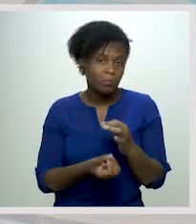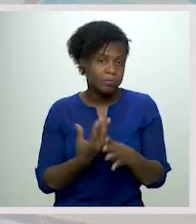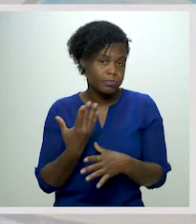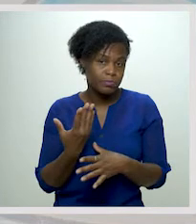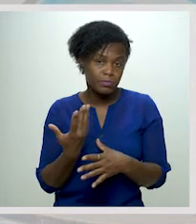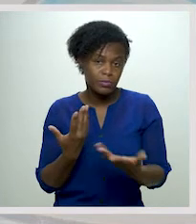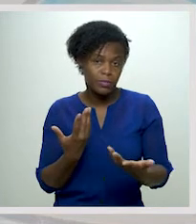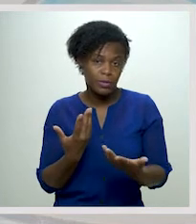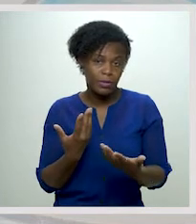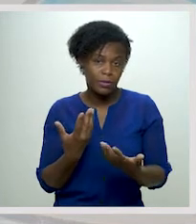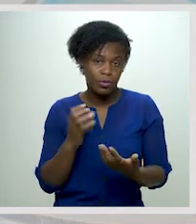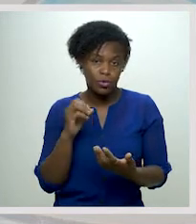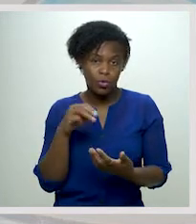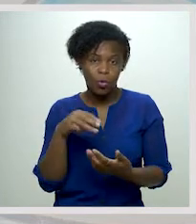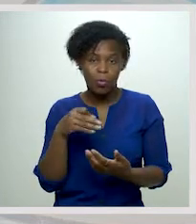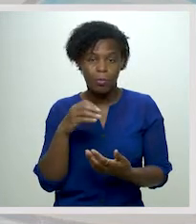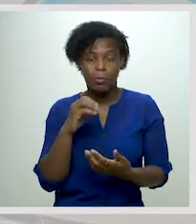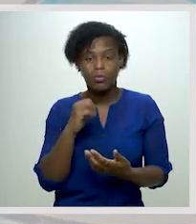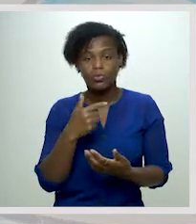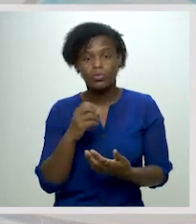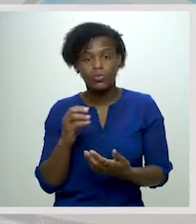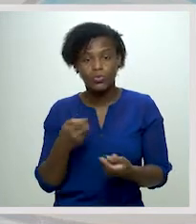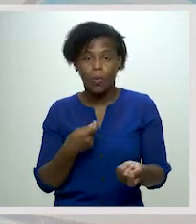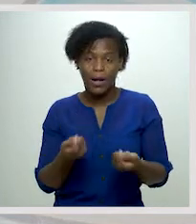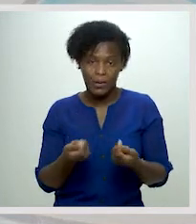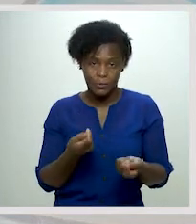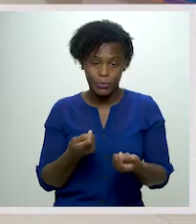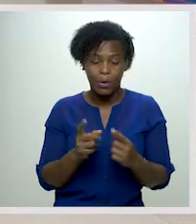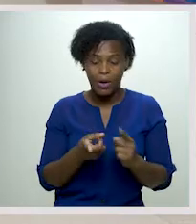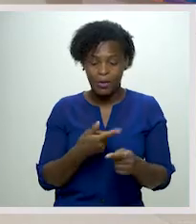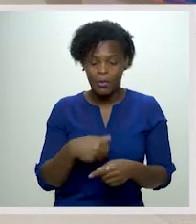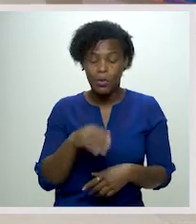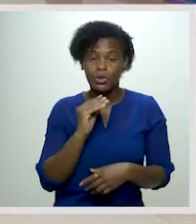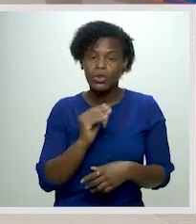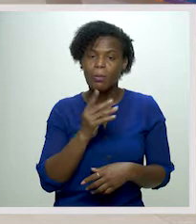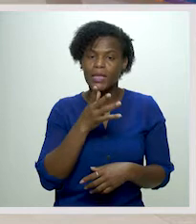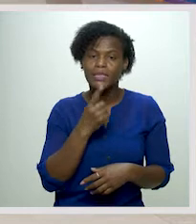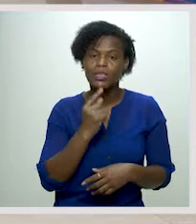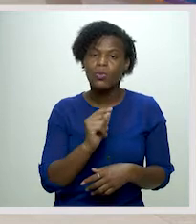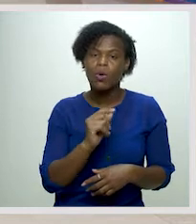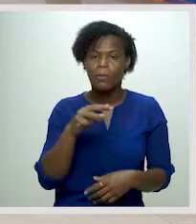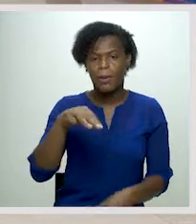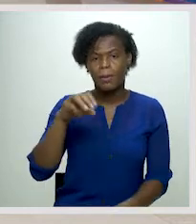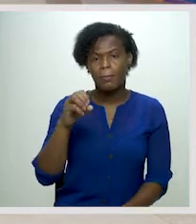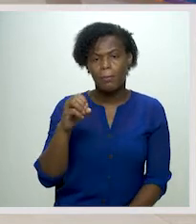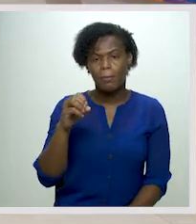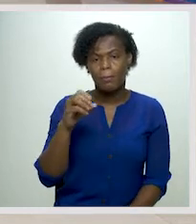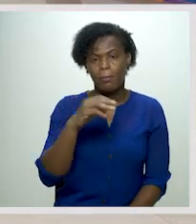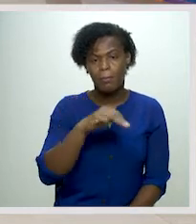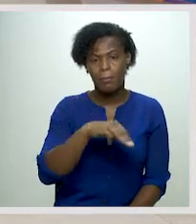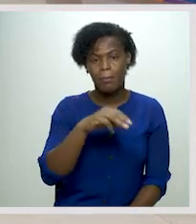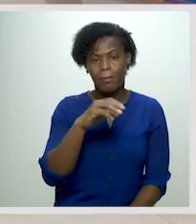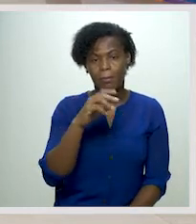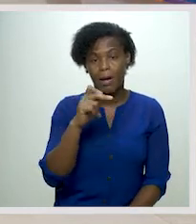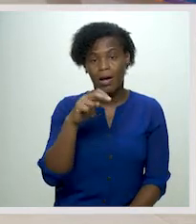na formação dos compostos orgânicos, que nós os chamamos de monómeros. Todos